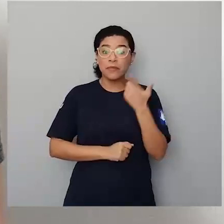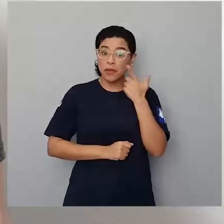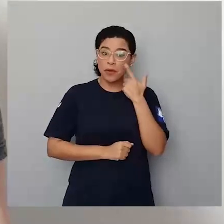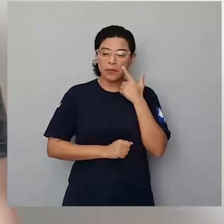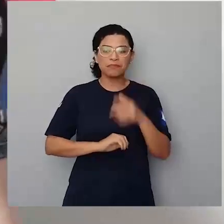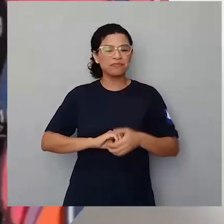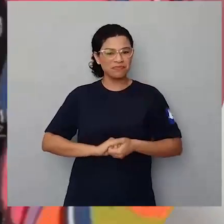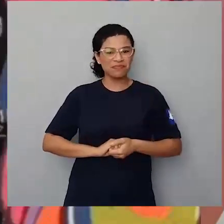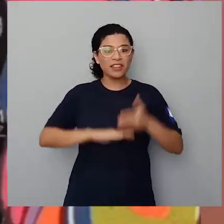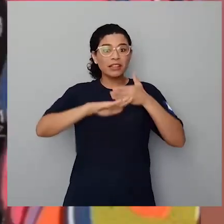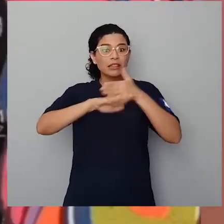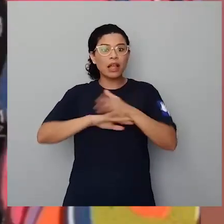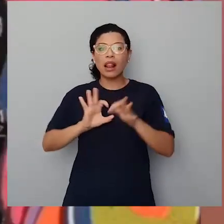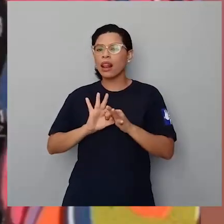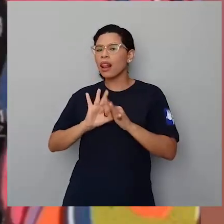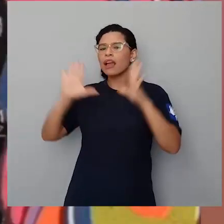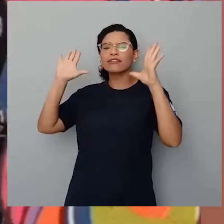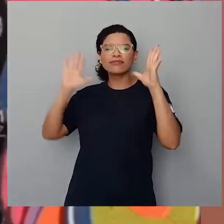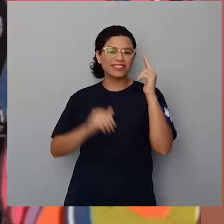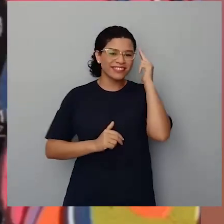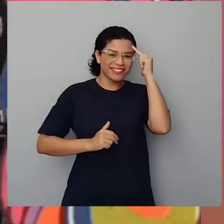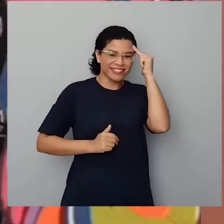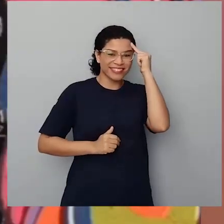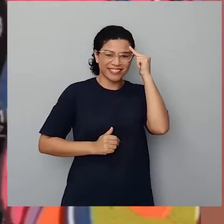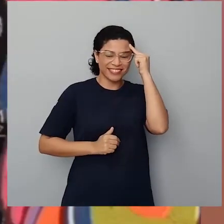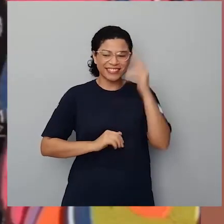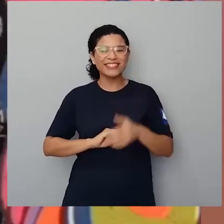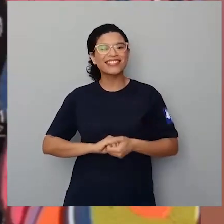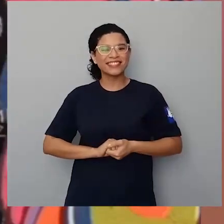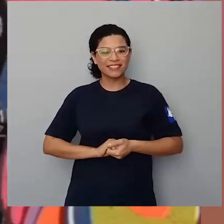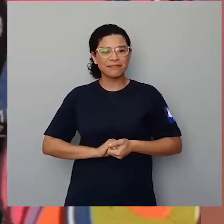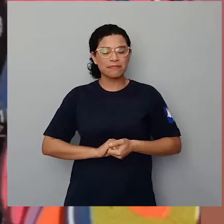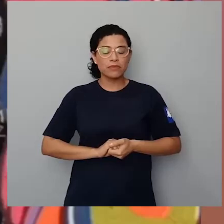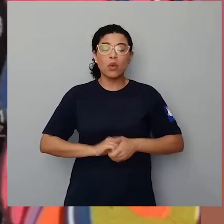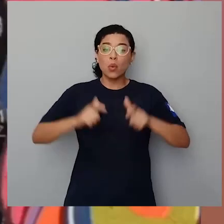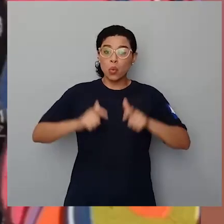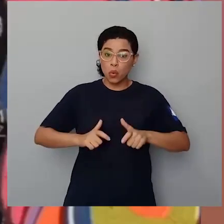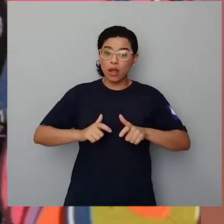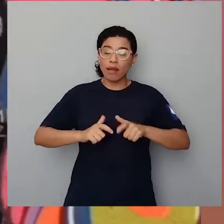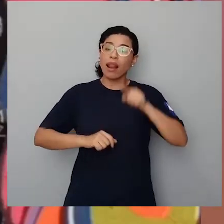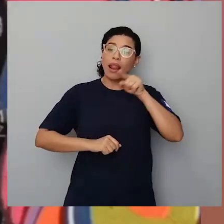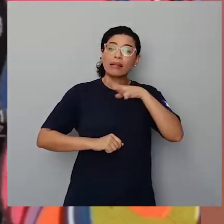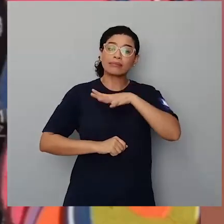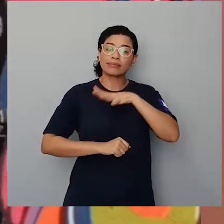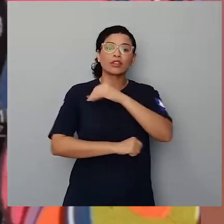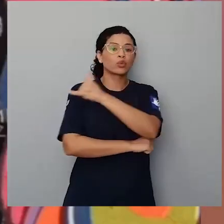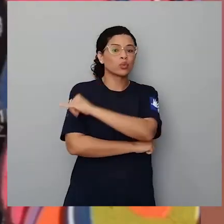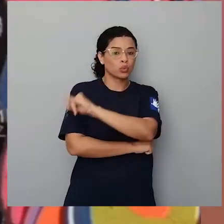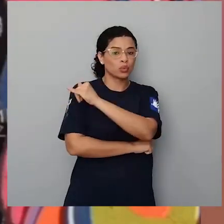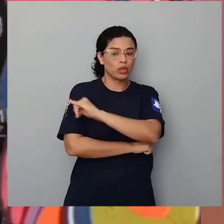ver? Intervenção Liberte Seus Sonhos. Intervenção realizada na cidade do Rio de